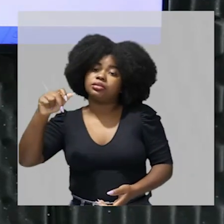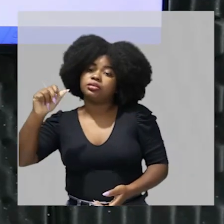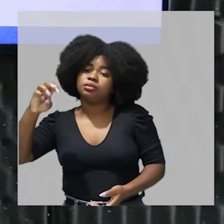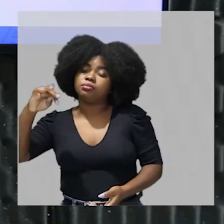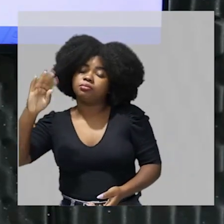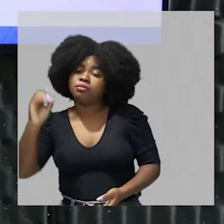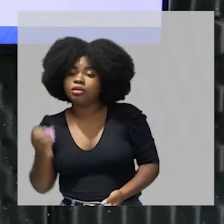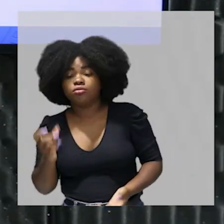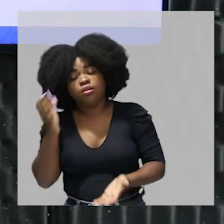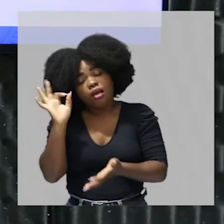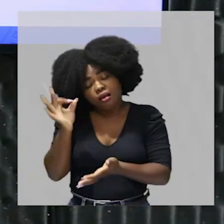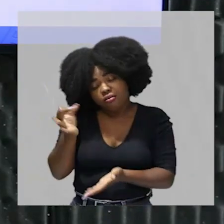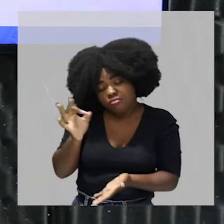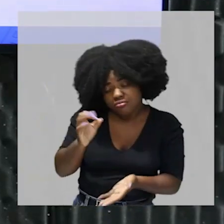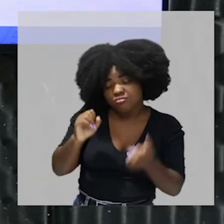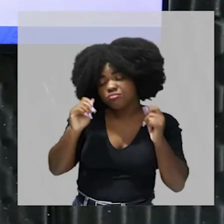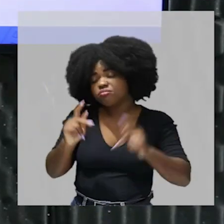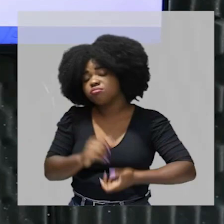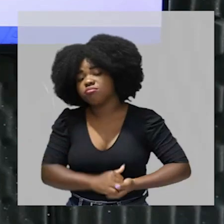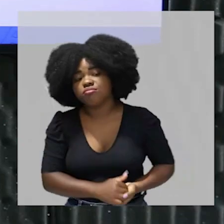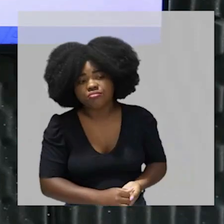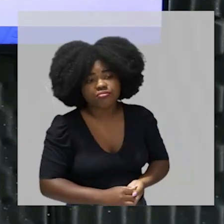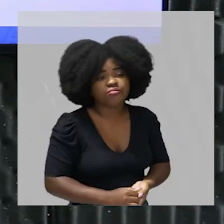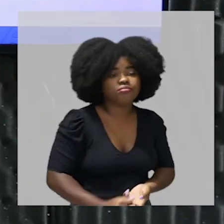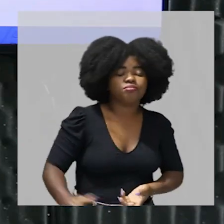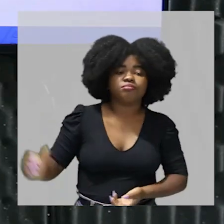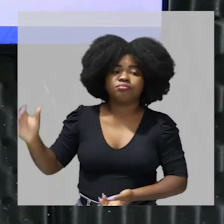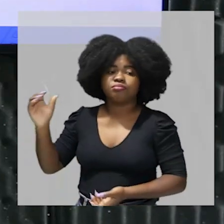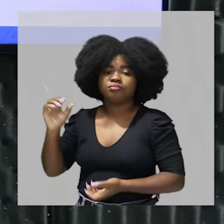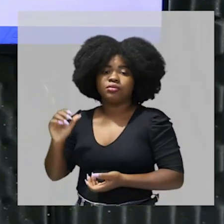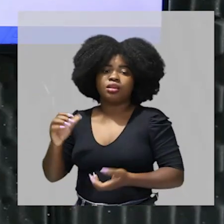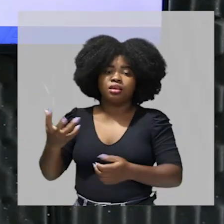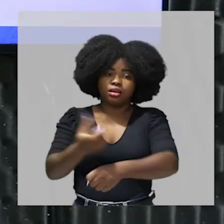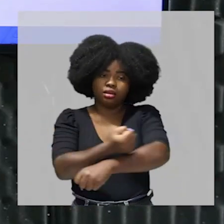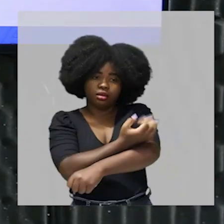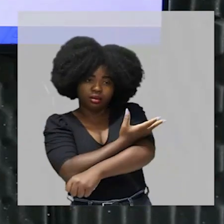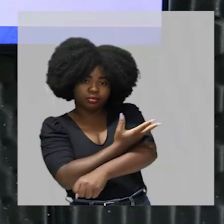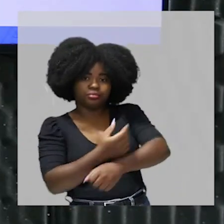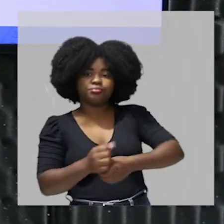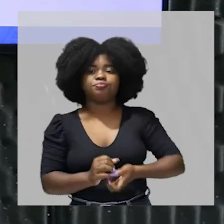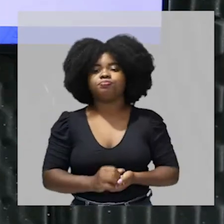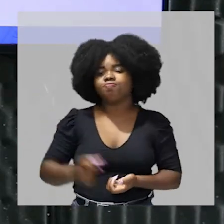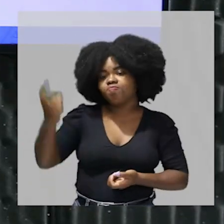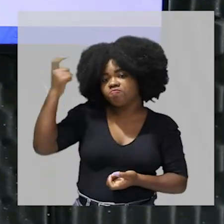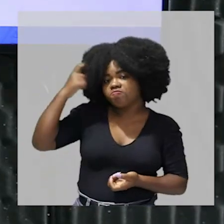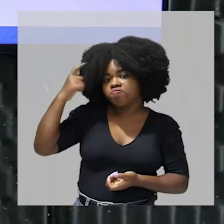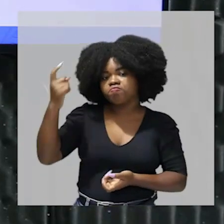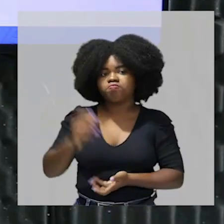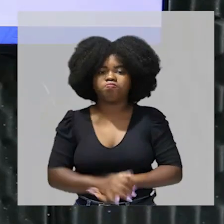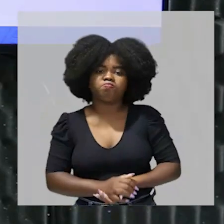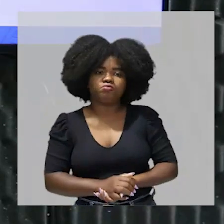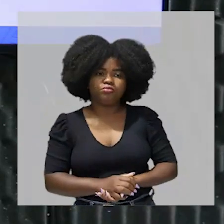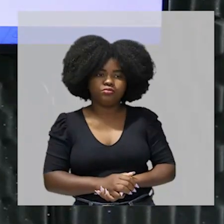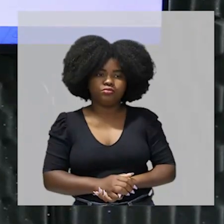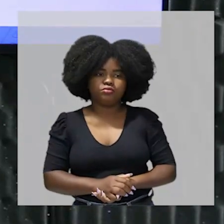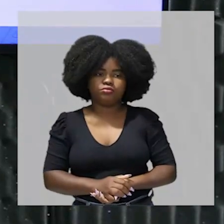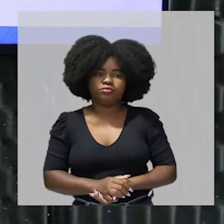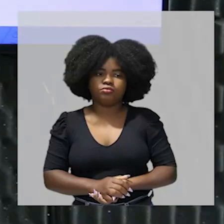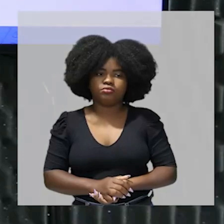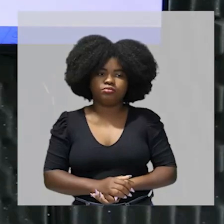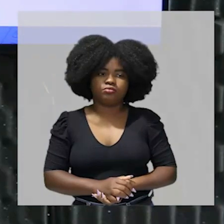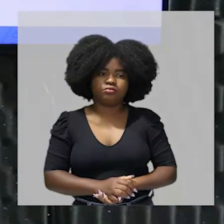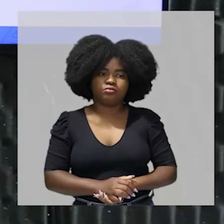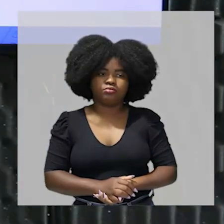verbo de forma nominal daria a mesma coisa né emoção e do pensamento emoção e do pensar é a mesma coisa tá